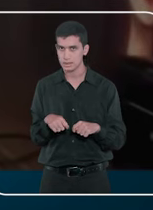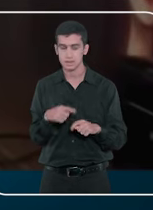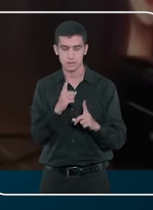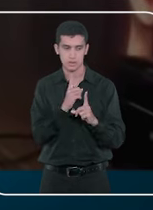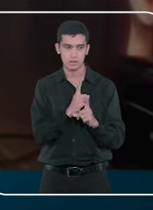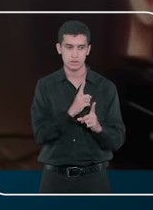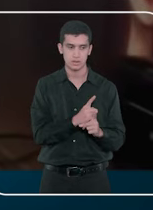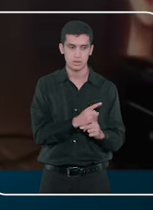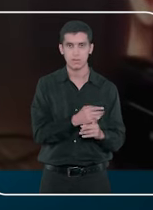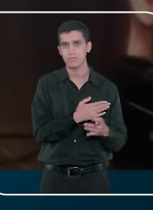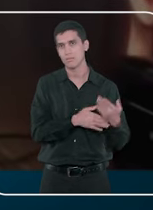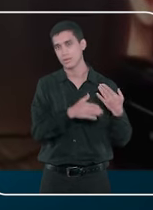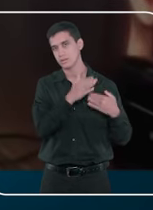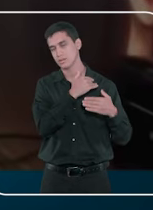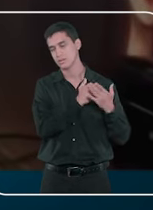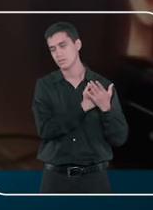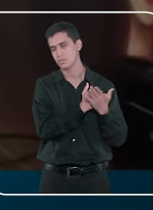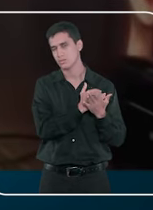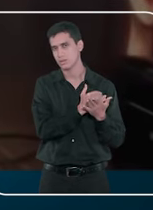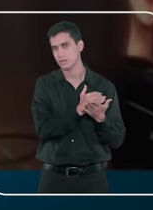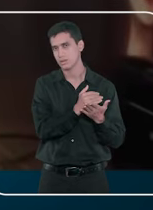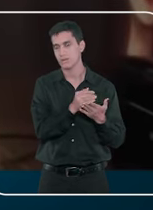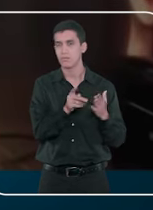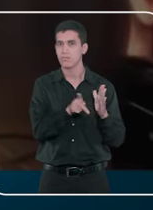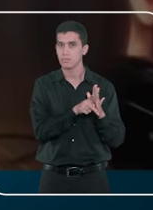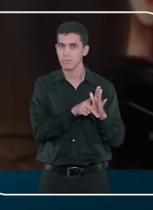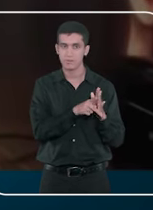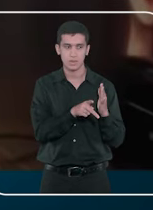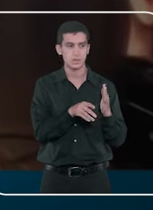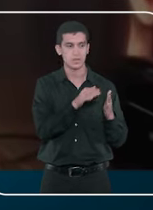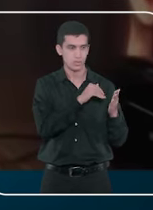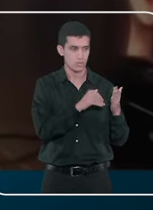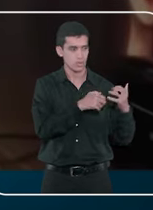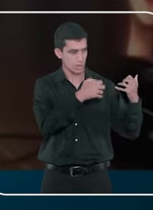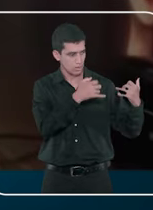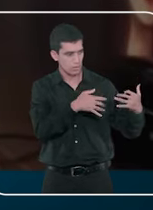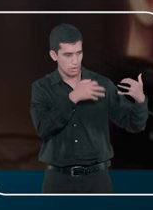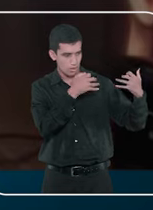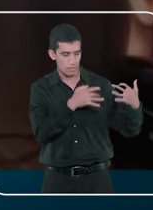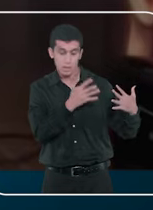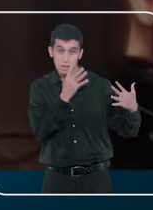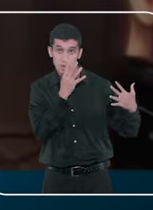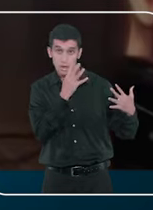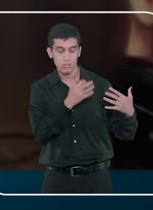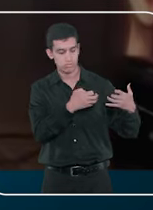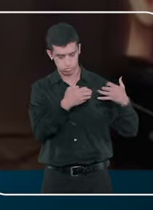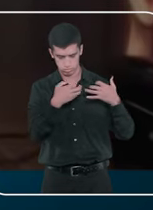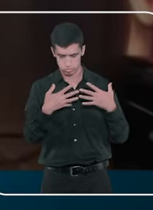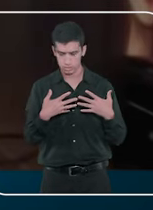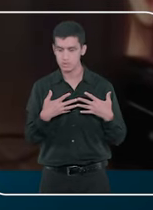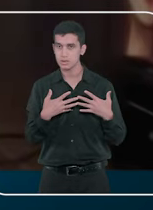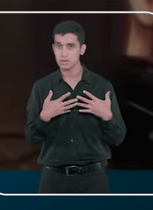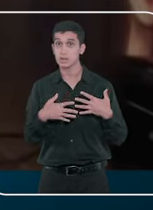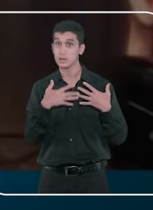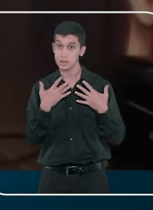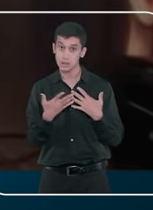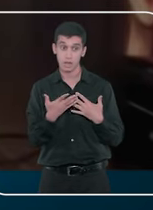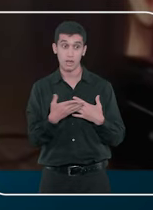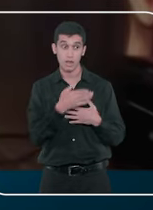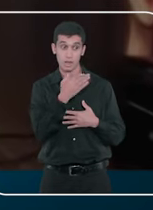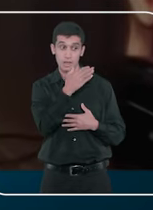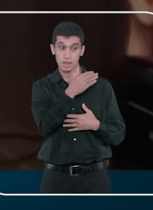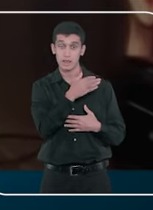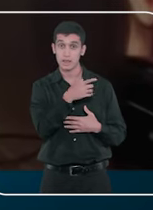permear desde o momento inicial de recepção desta manifestação de interesse. Ou seja, o termo ele somente